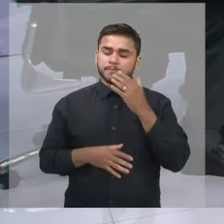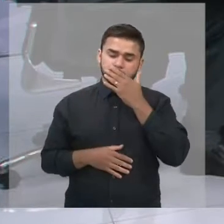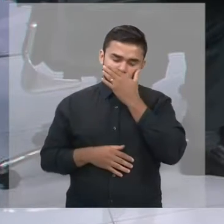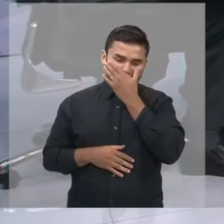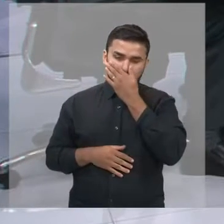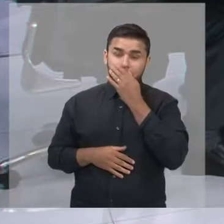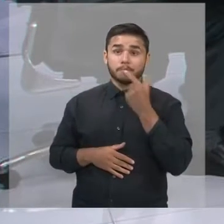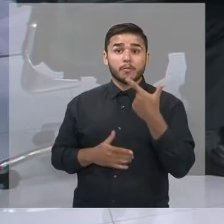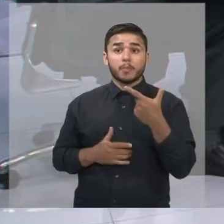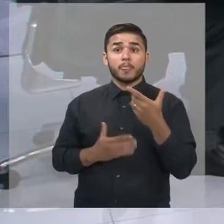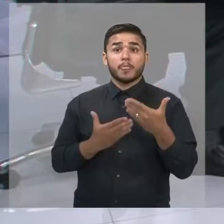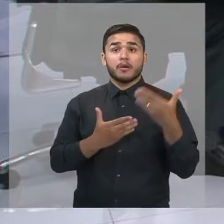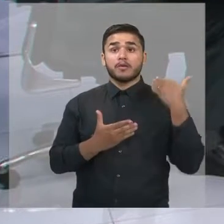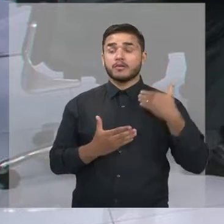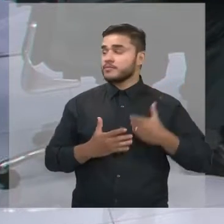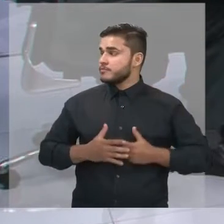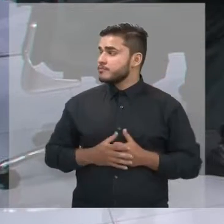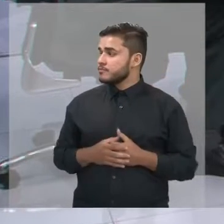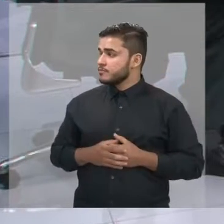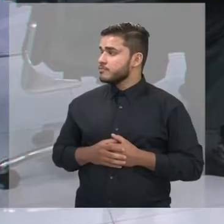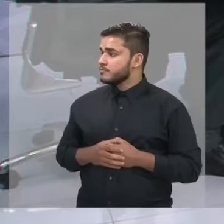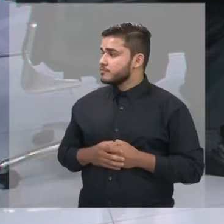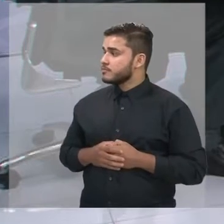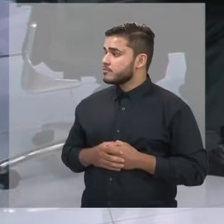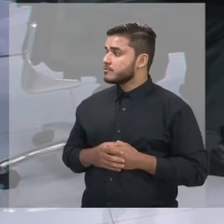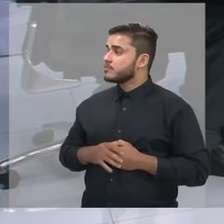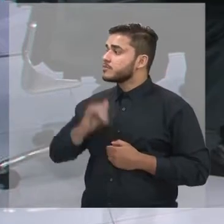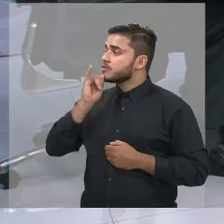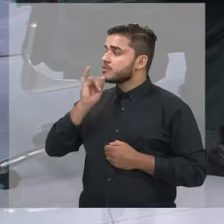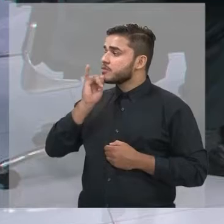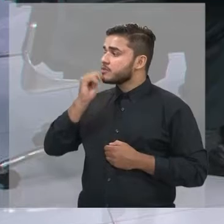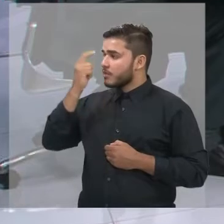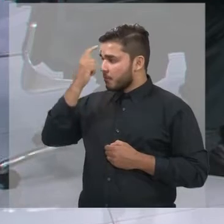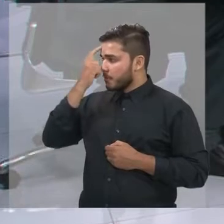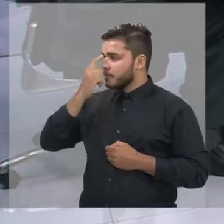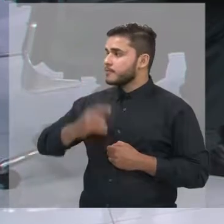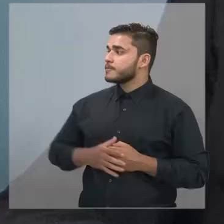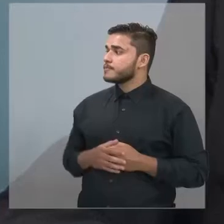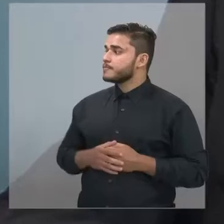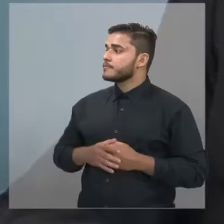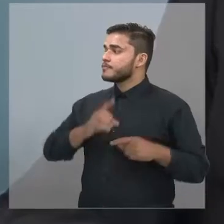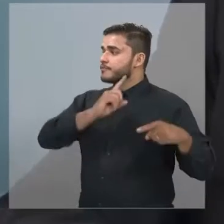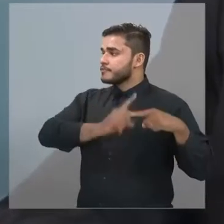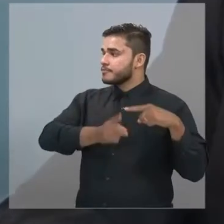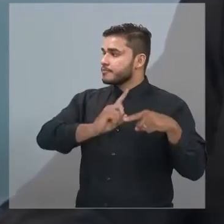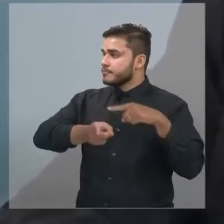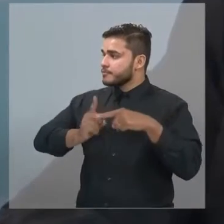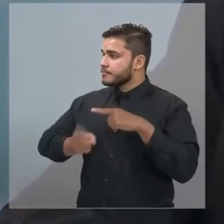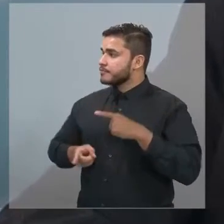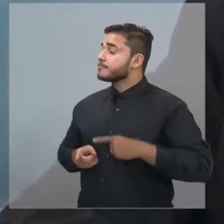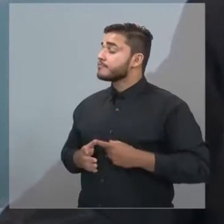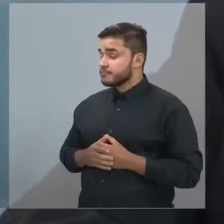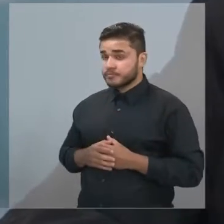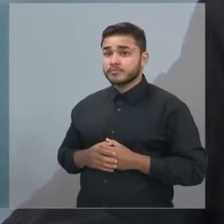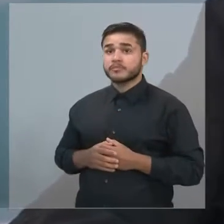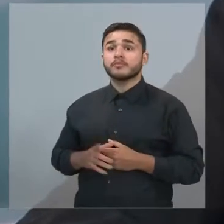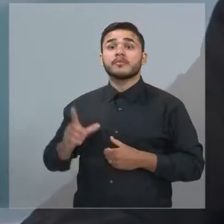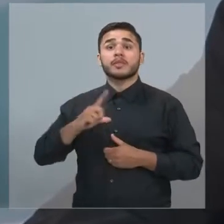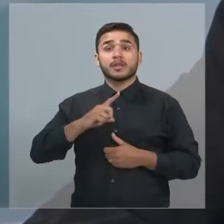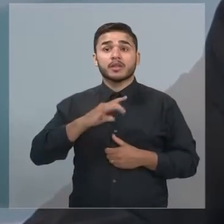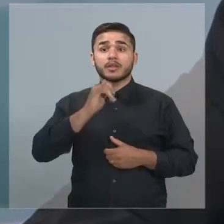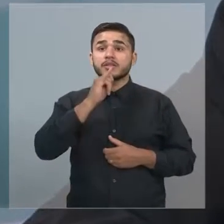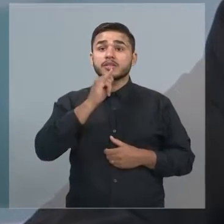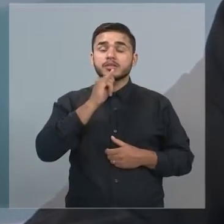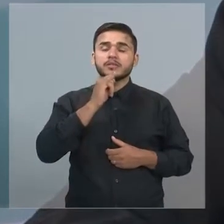nessa discussão, retomando a perspectiva da censura e da imposição de uma moral